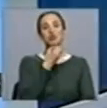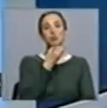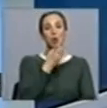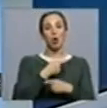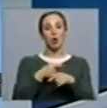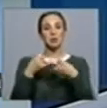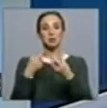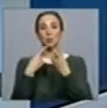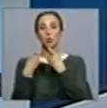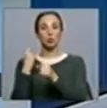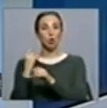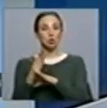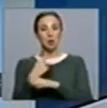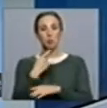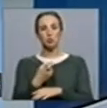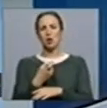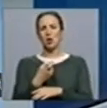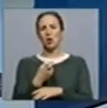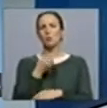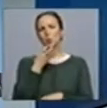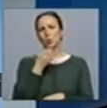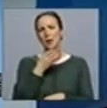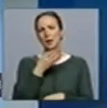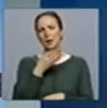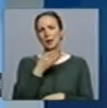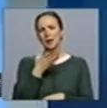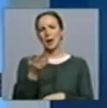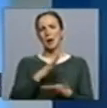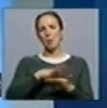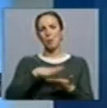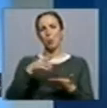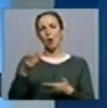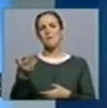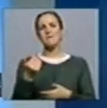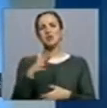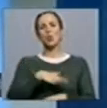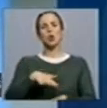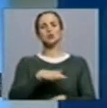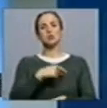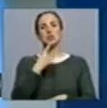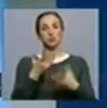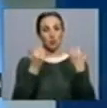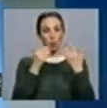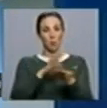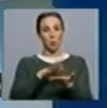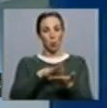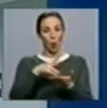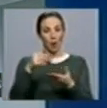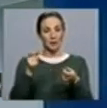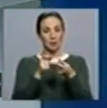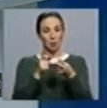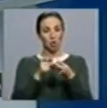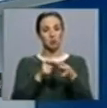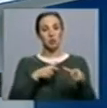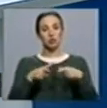série de outras perguntas. E a pergunta óbvia é, muito bem, de onde é que veio esta poeira? É que, de acordo com estes dados, esta poeira está muito próxima da